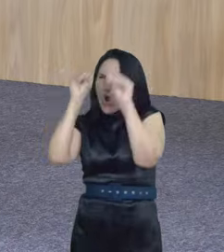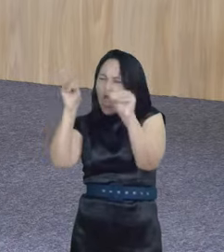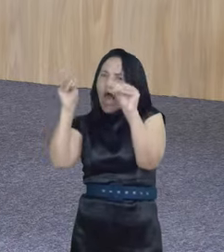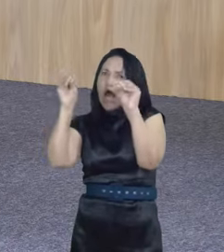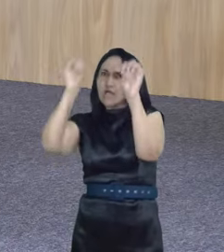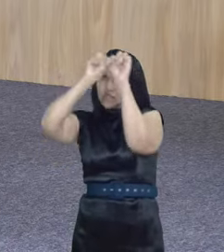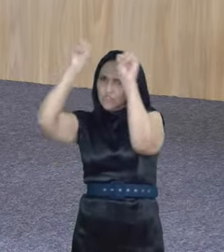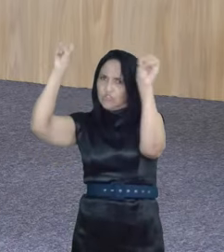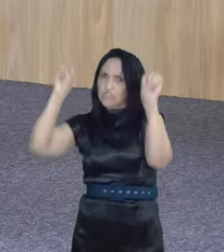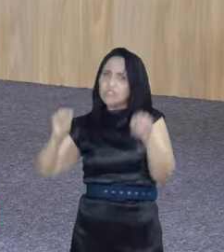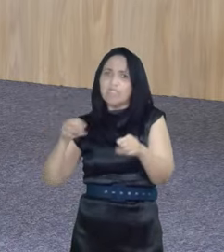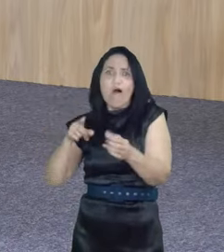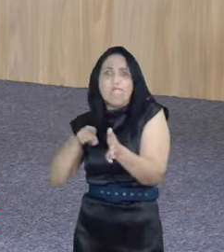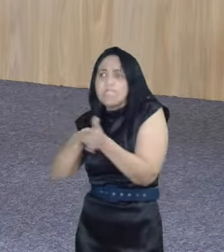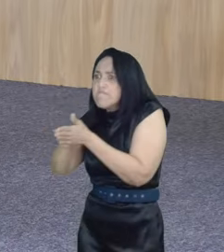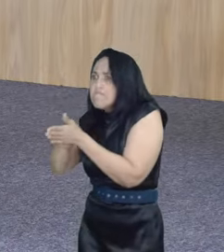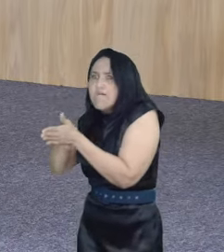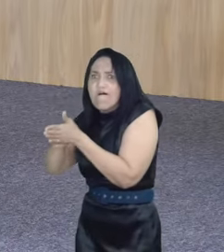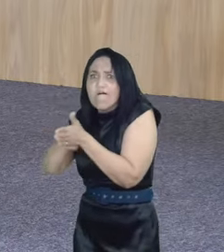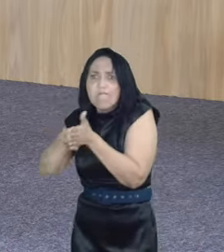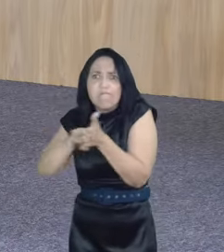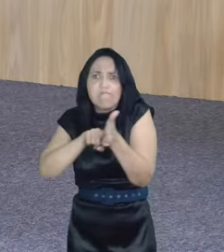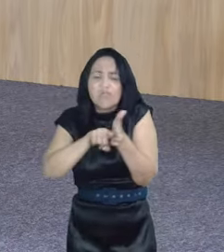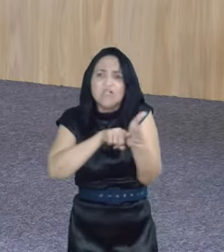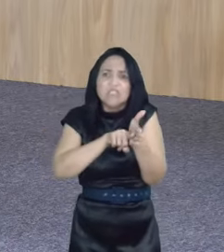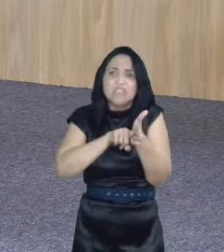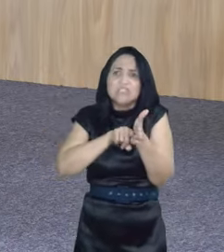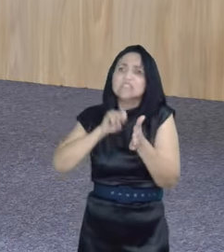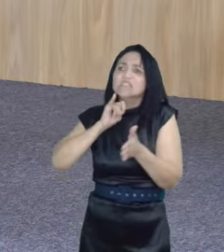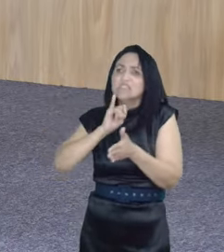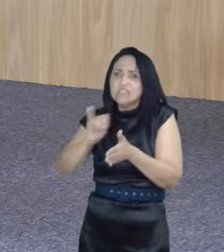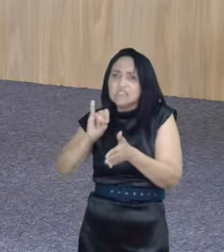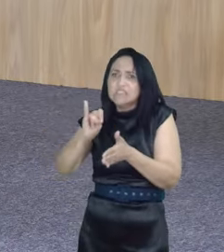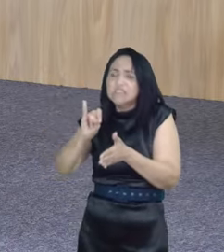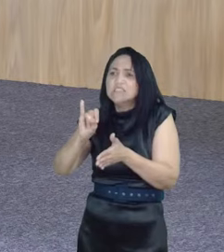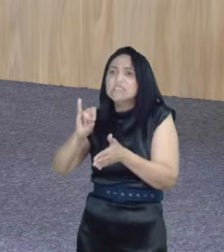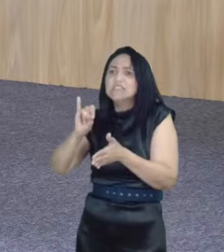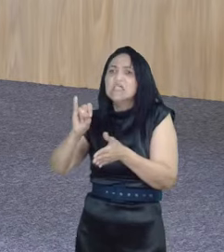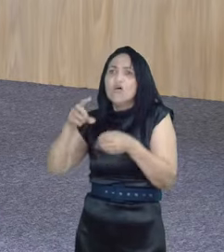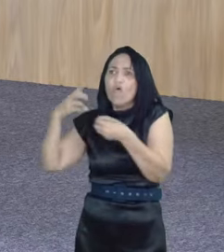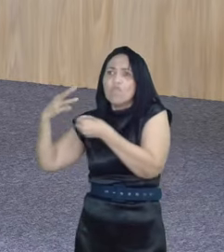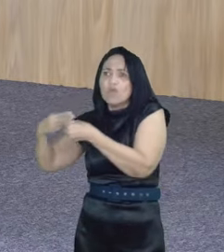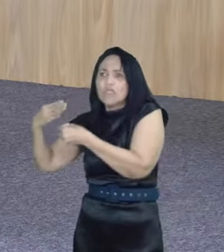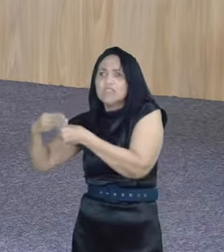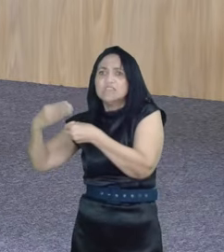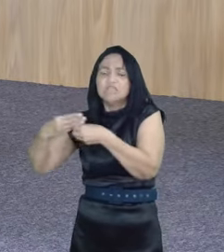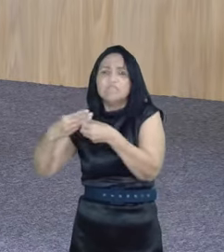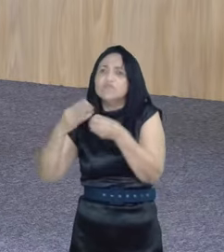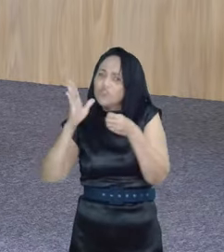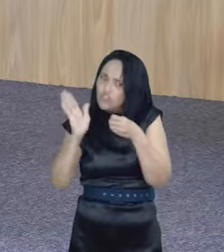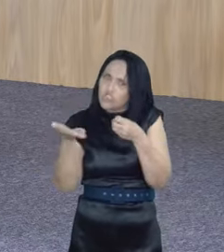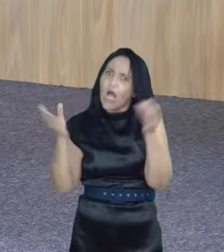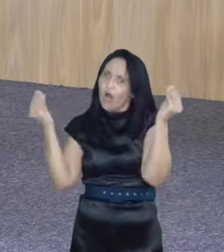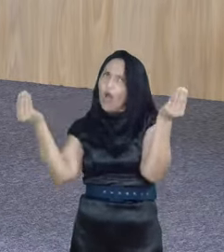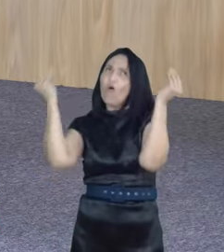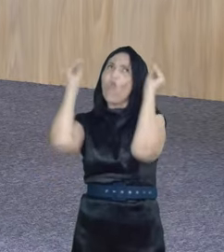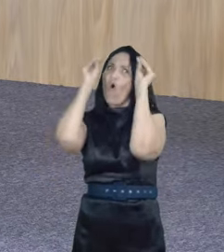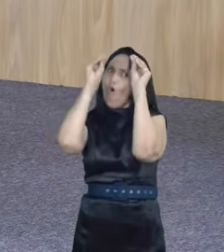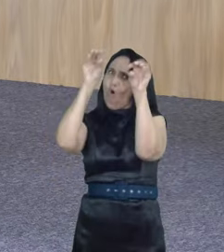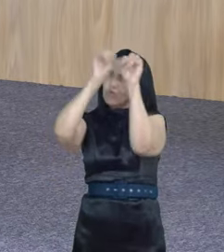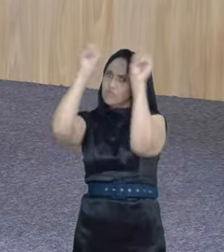Verifica se o dirigente do município já colocou. Secretária, muito bom, porque assim, mais de